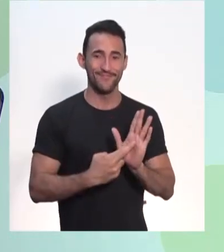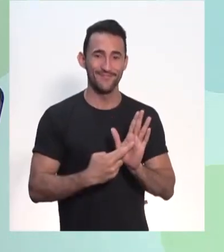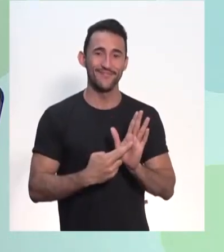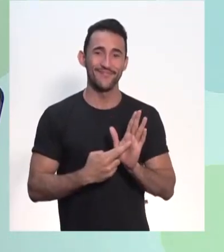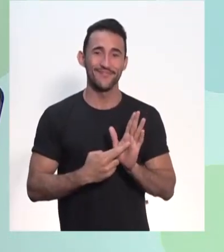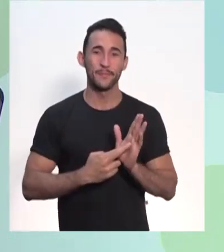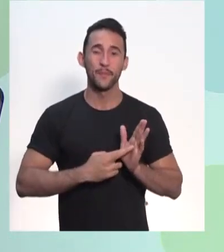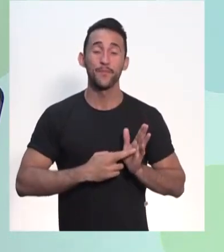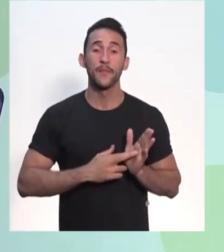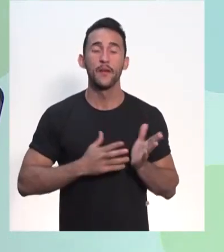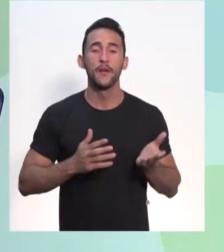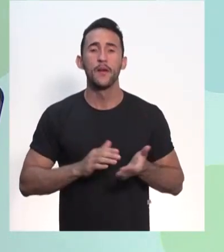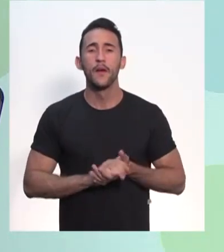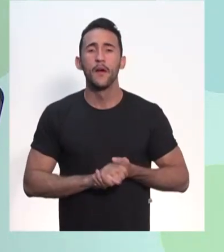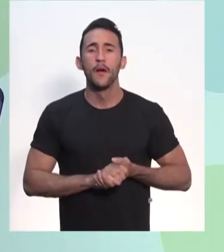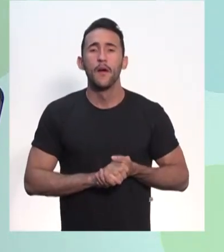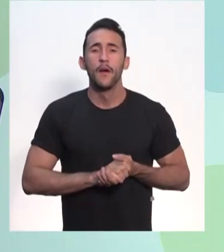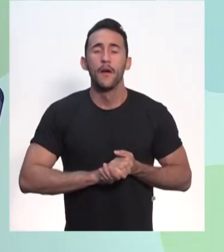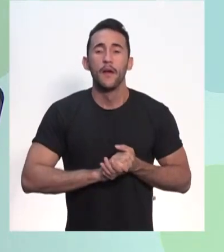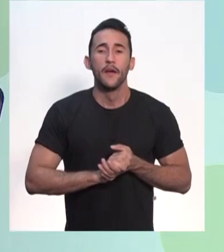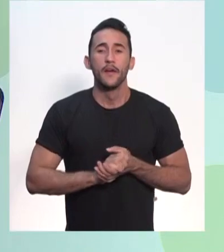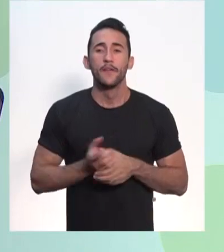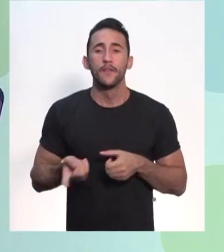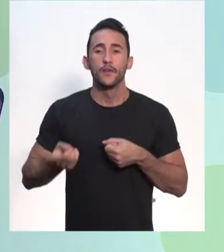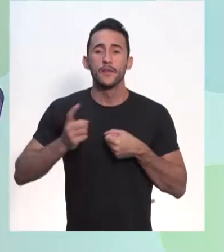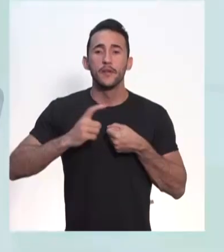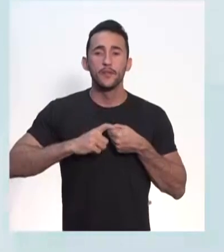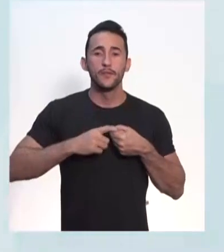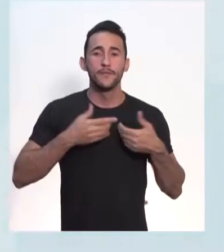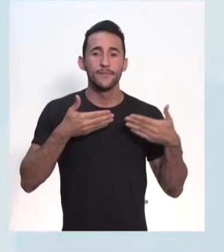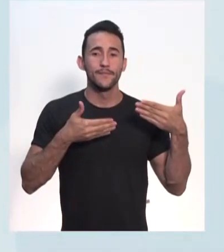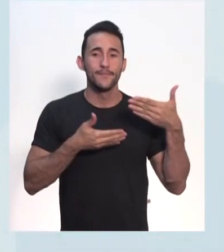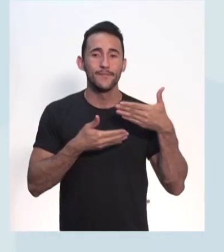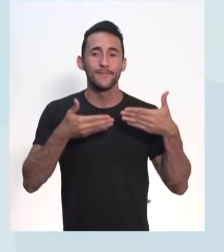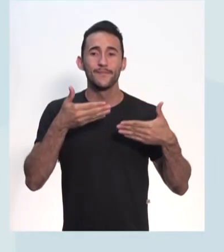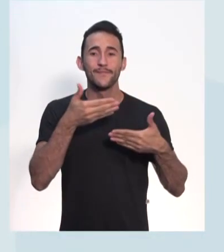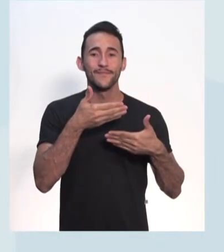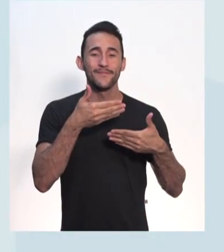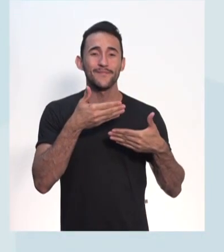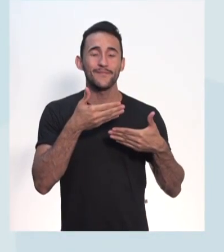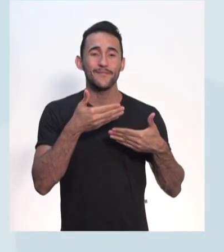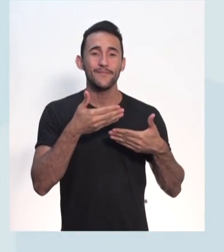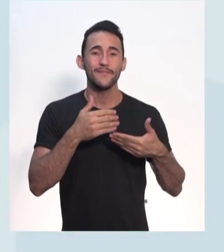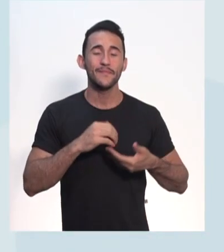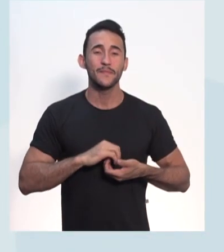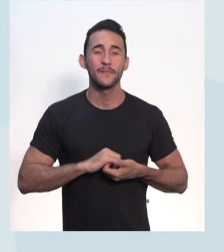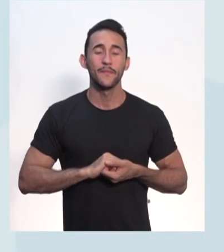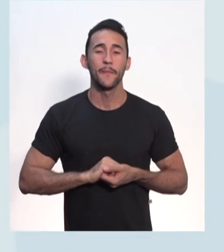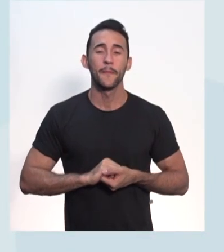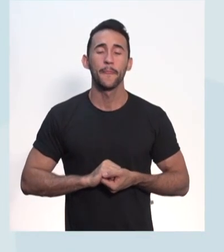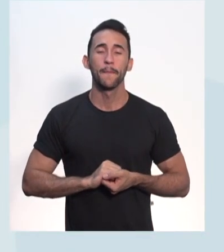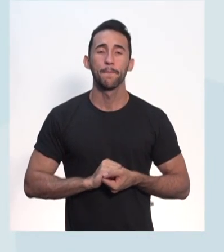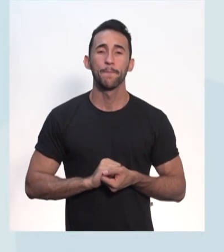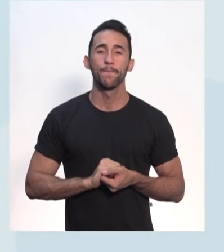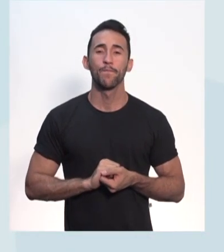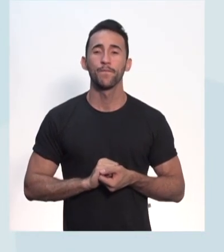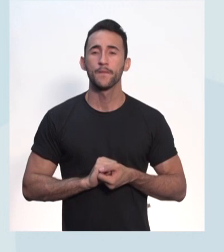nossas orientações, todo esse trabalho, é fundamental que todos nós tenhamos consciência